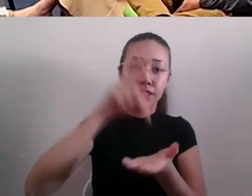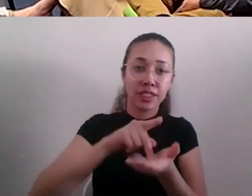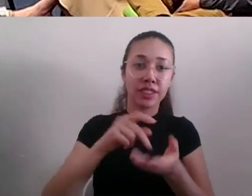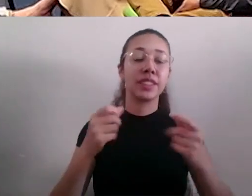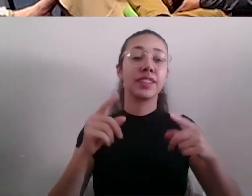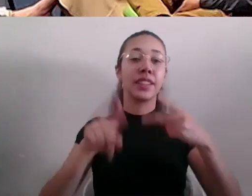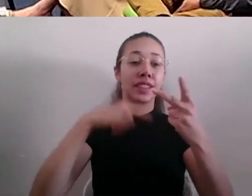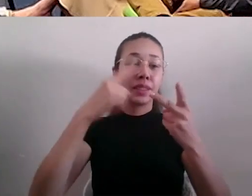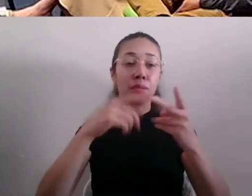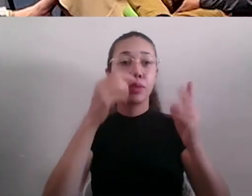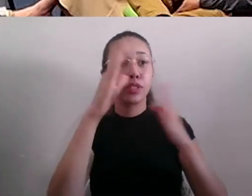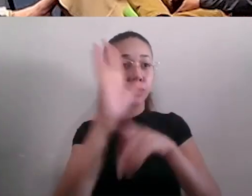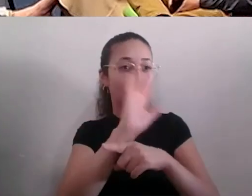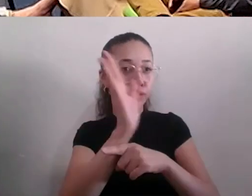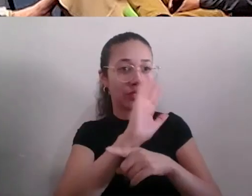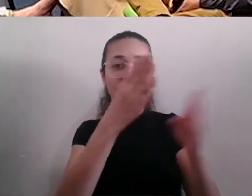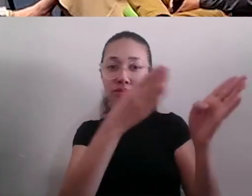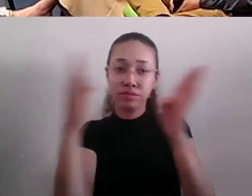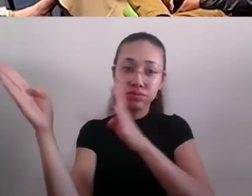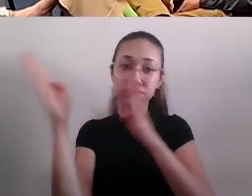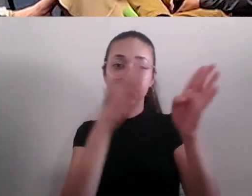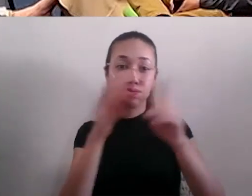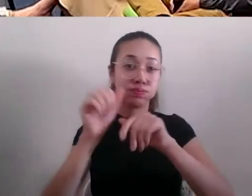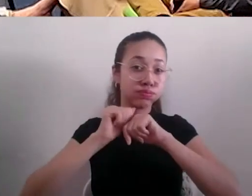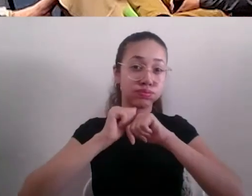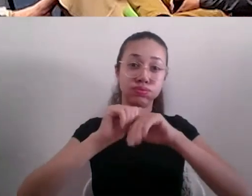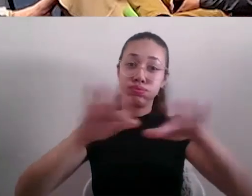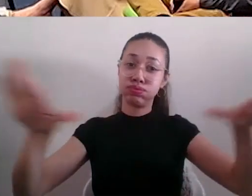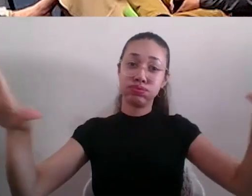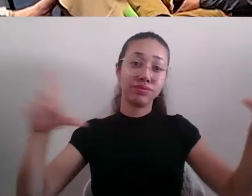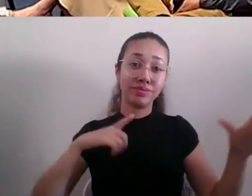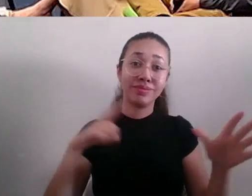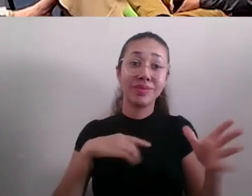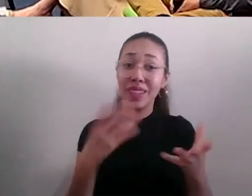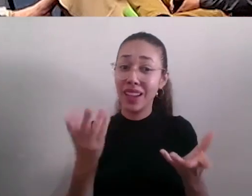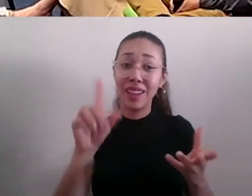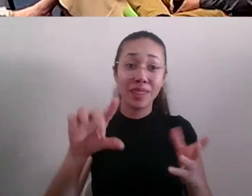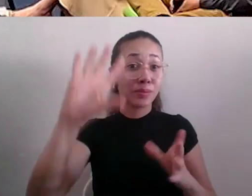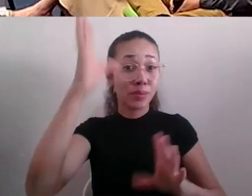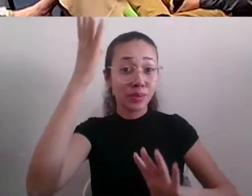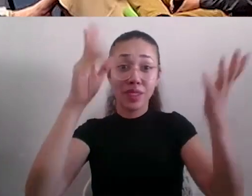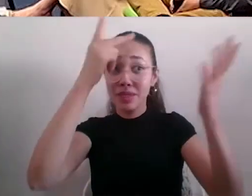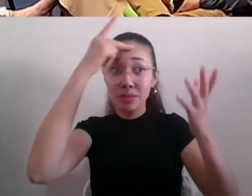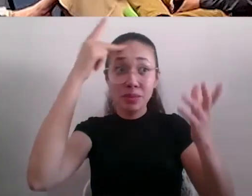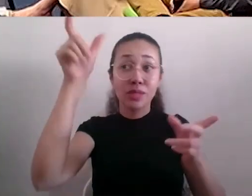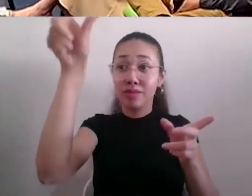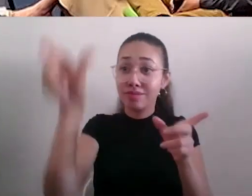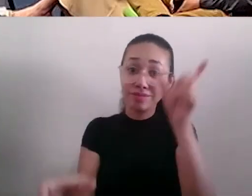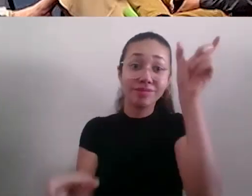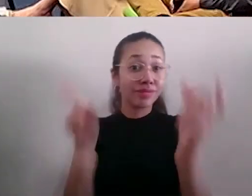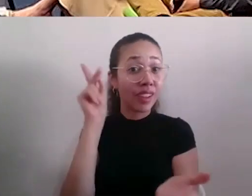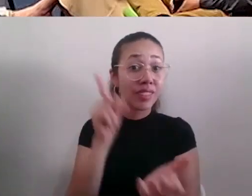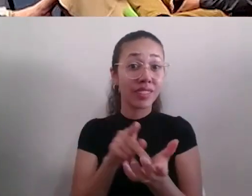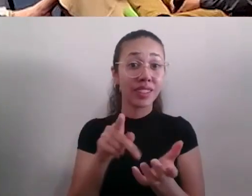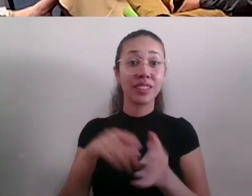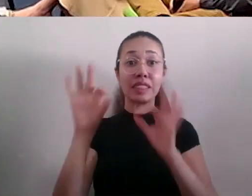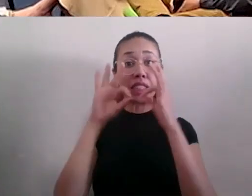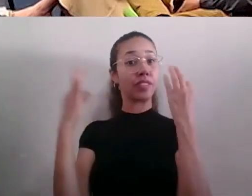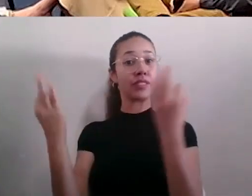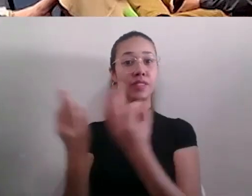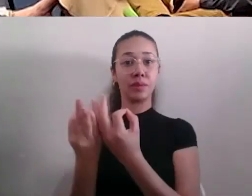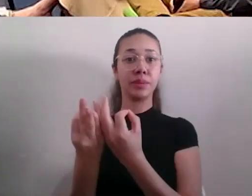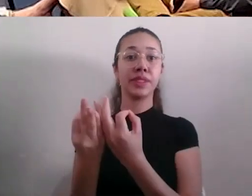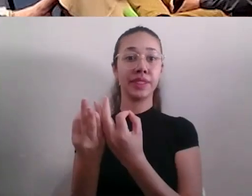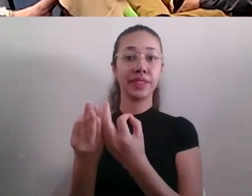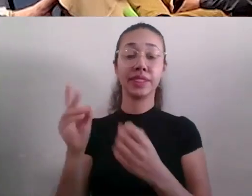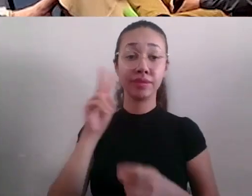uma tragédia que vocês sabem melhor do que eu, acontece com pessoas, com a família da vítima. A gente vê